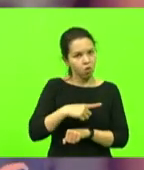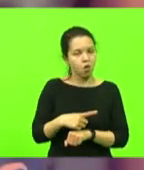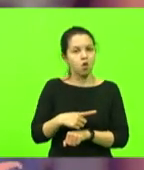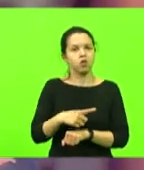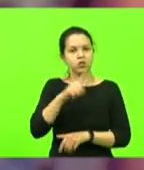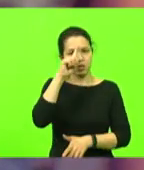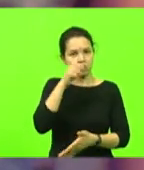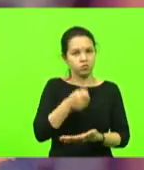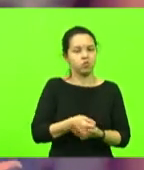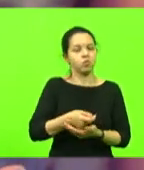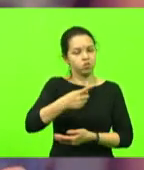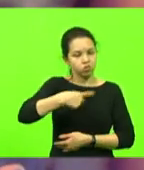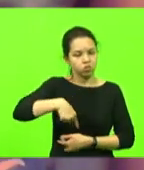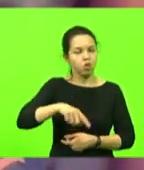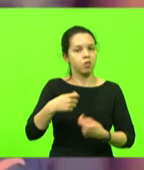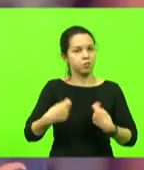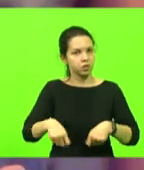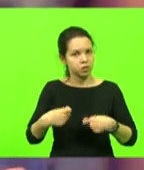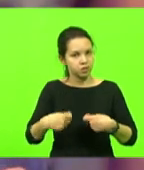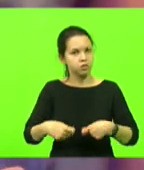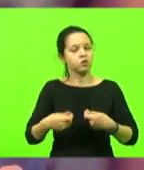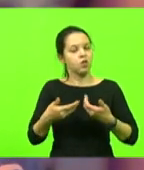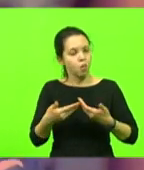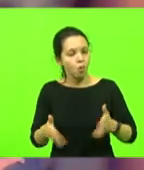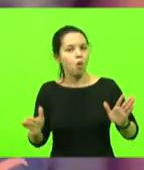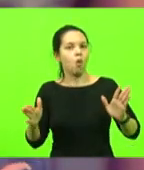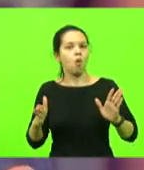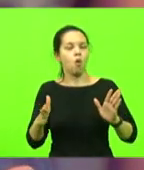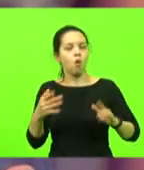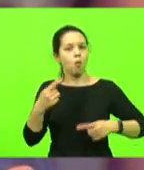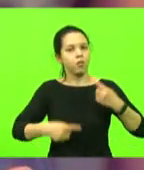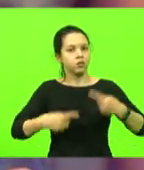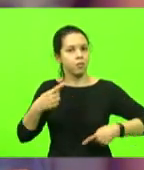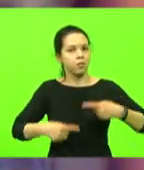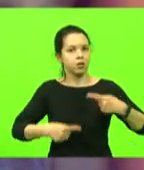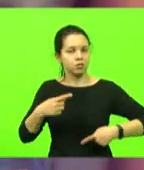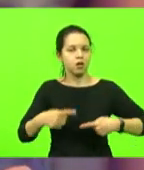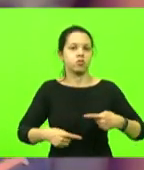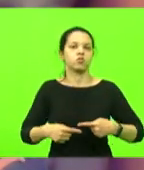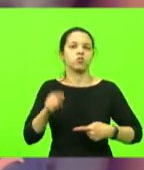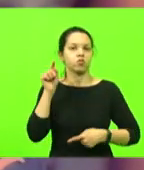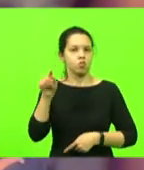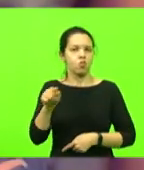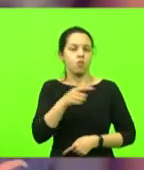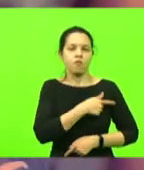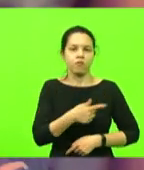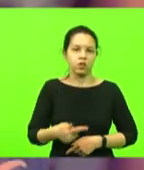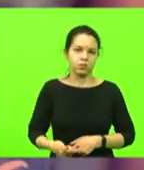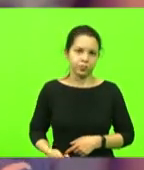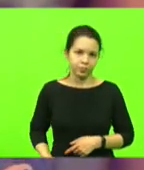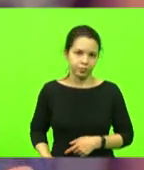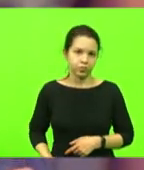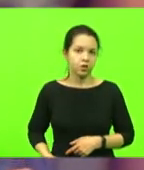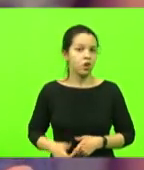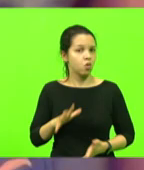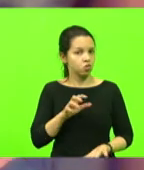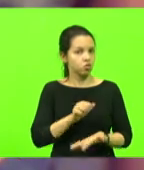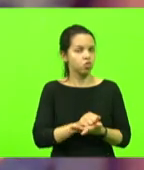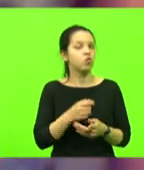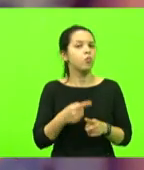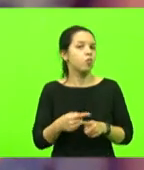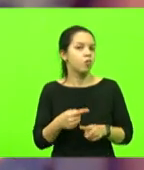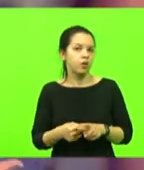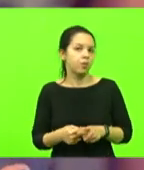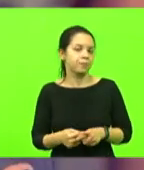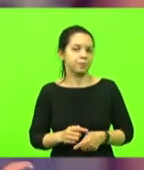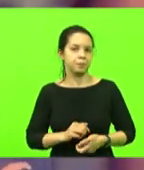nós precisamos abrir o debate e pautar o governo. Com a apresentação do relatório final, a comissão mista encerra as atividades e encaminha a